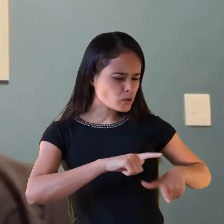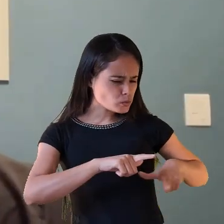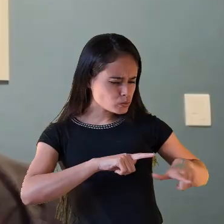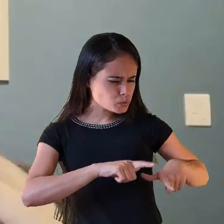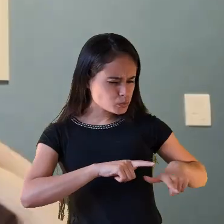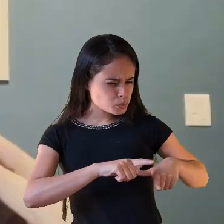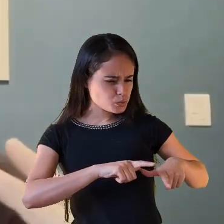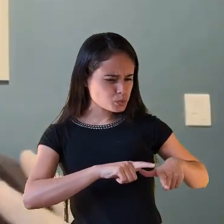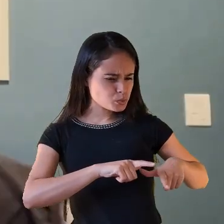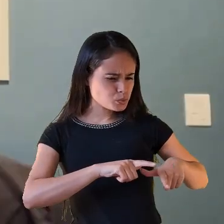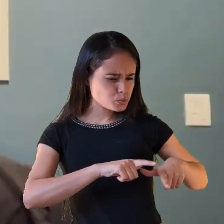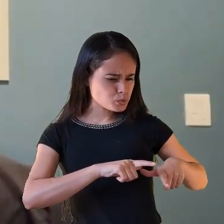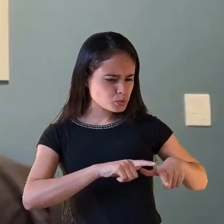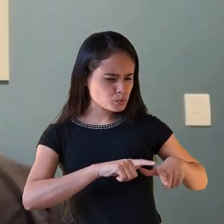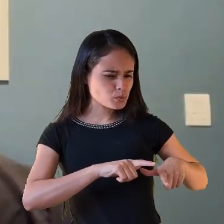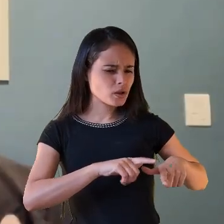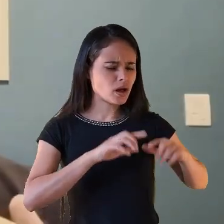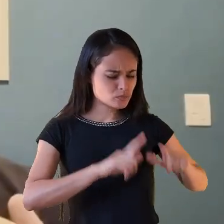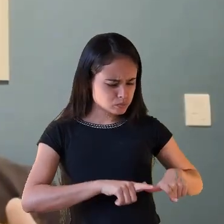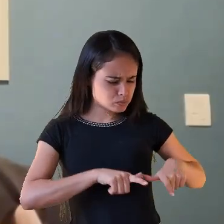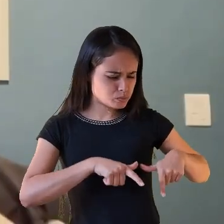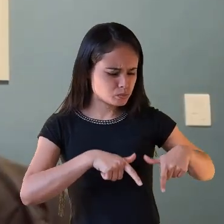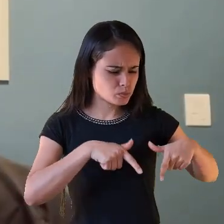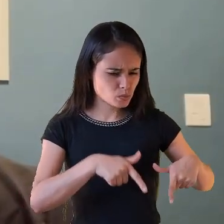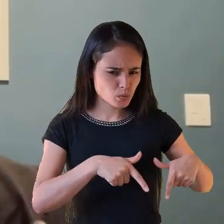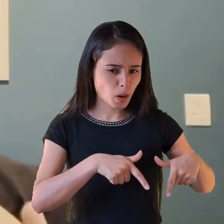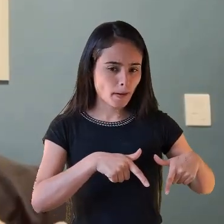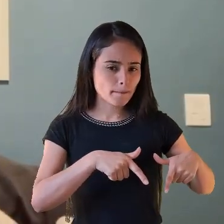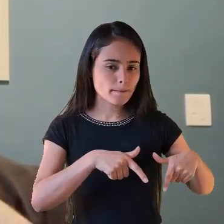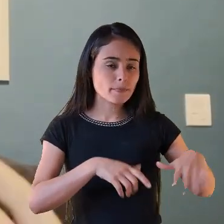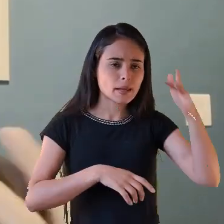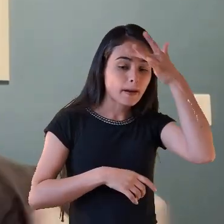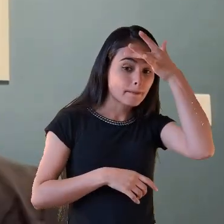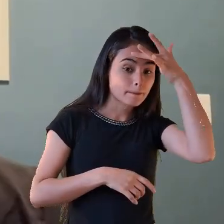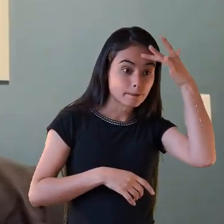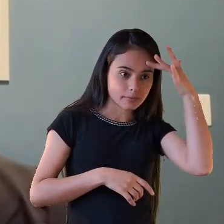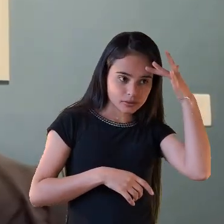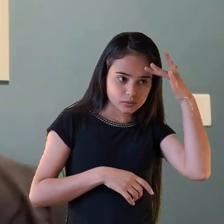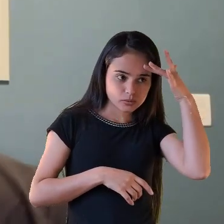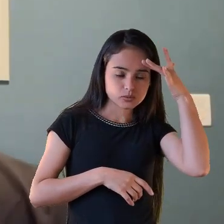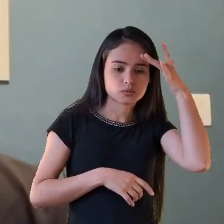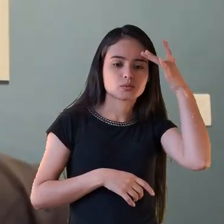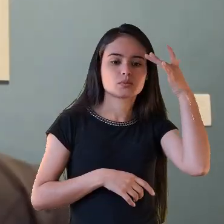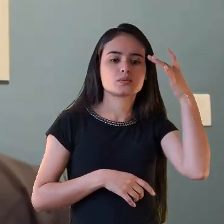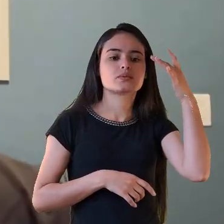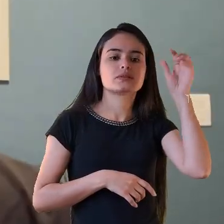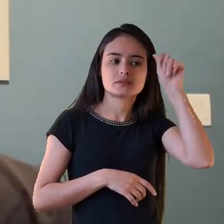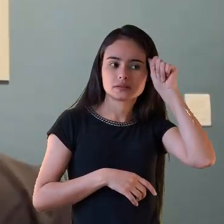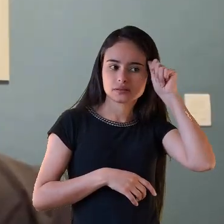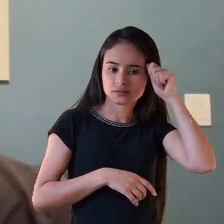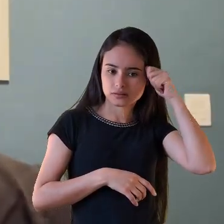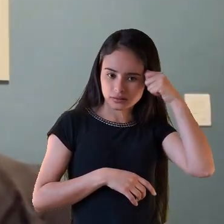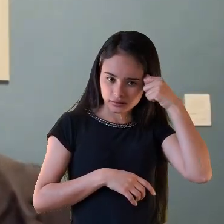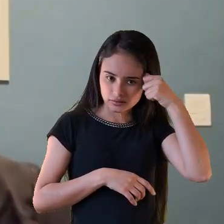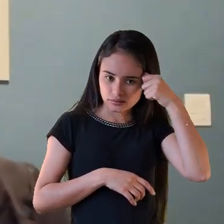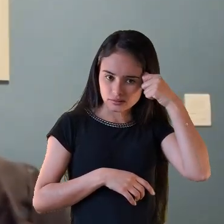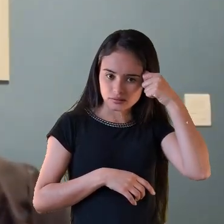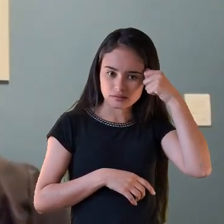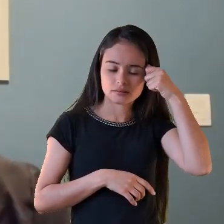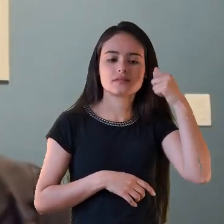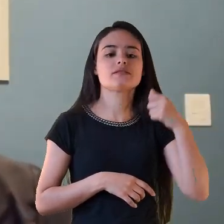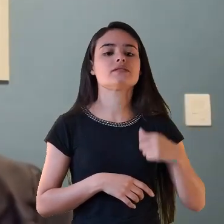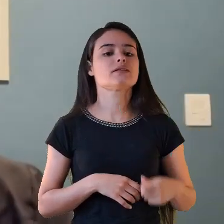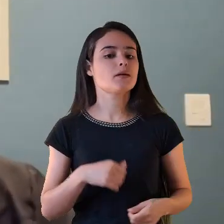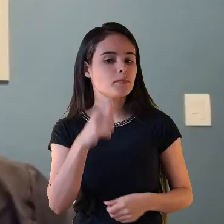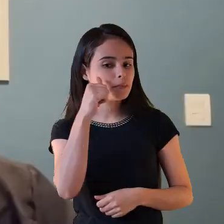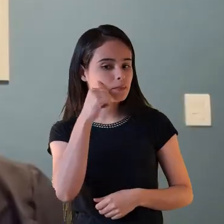equipe majoritariamente negra, majoritariamente feminina, de mais de 40 pessoas, passou esse período todo, esses 2 anos e